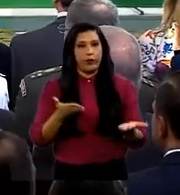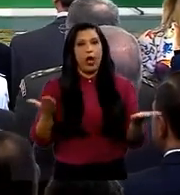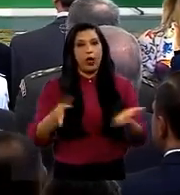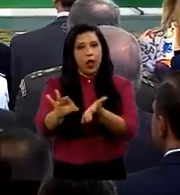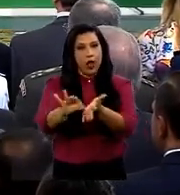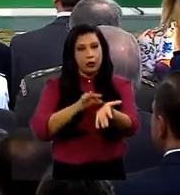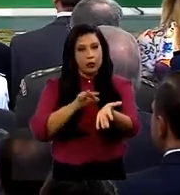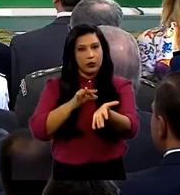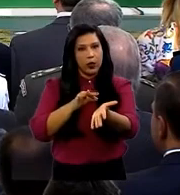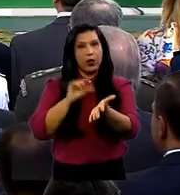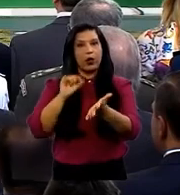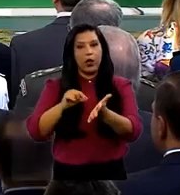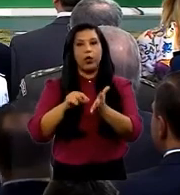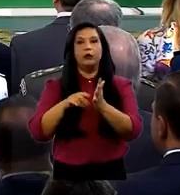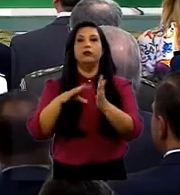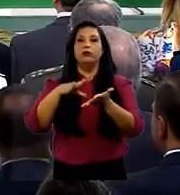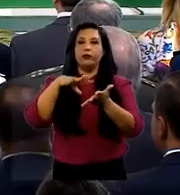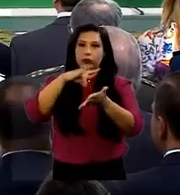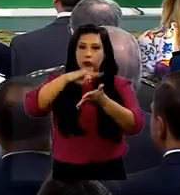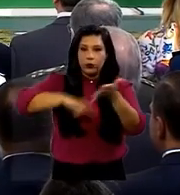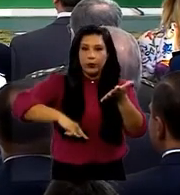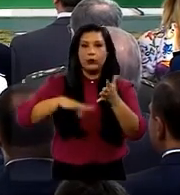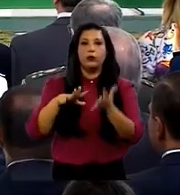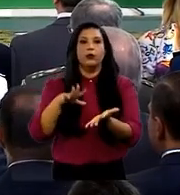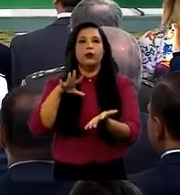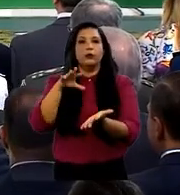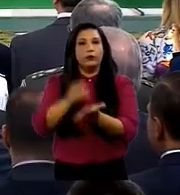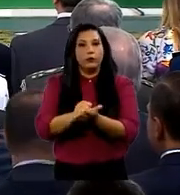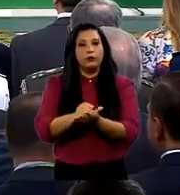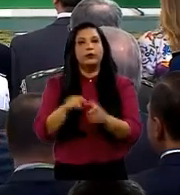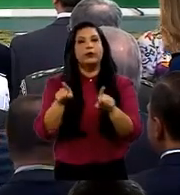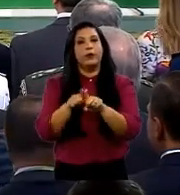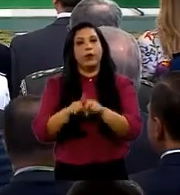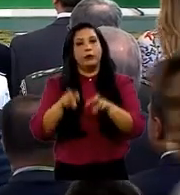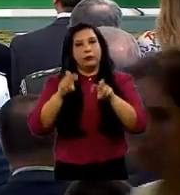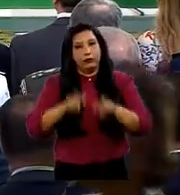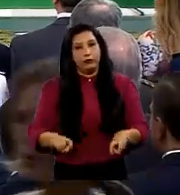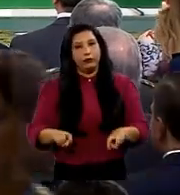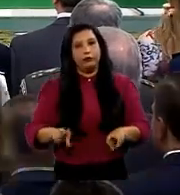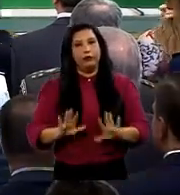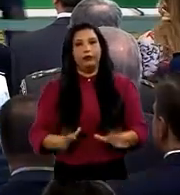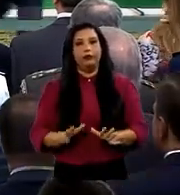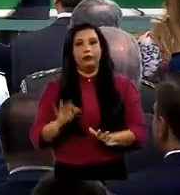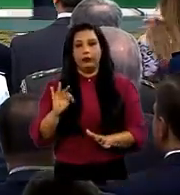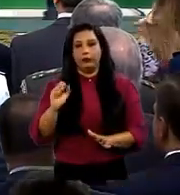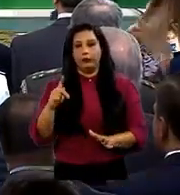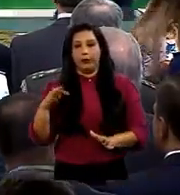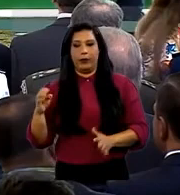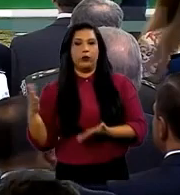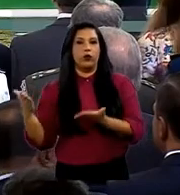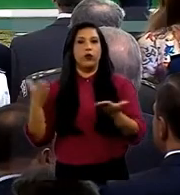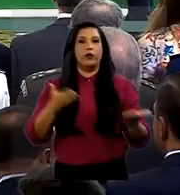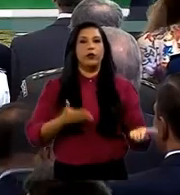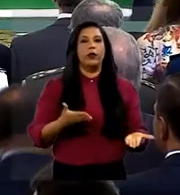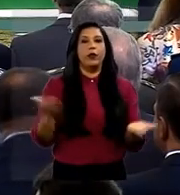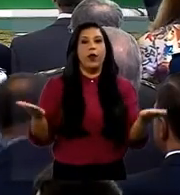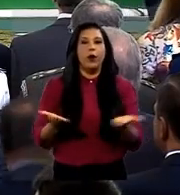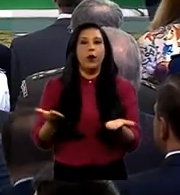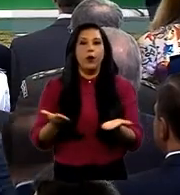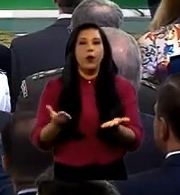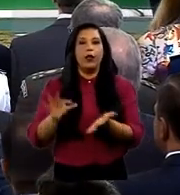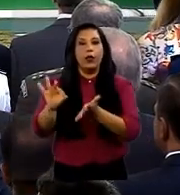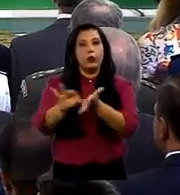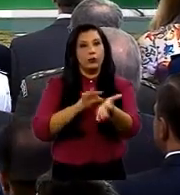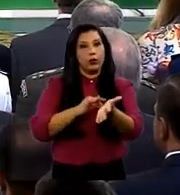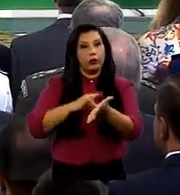seus respectivos termos de posse e a tomar seu lugar no tapete. Convidamos inicialmente a assinar